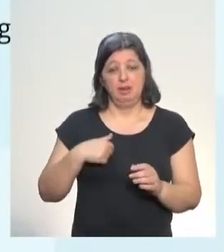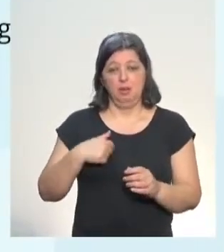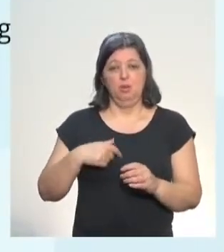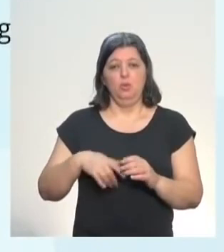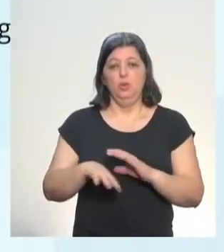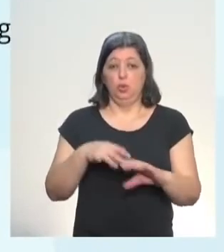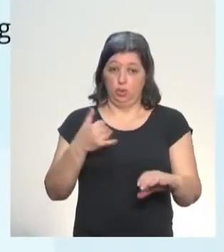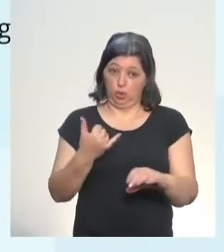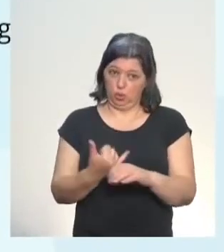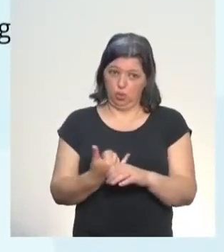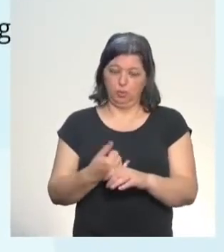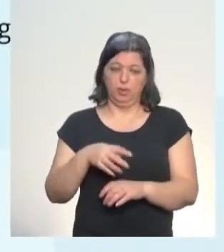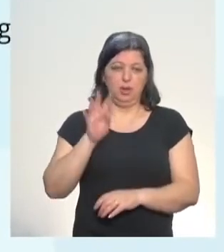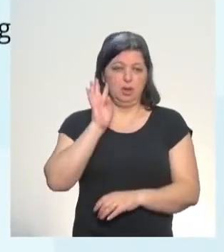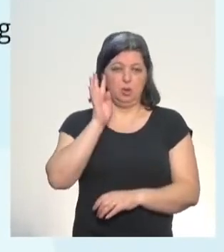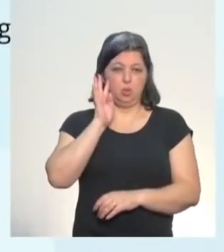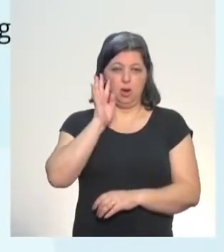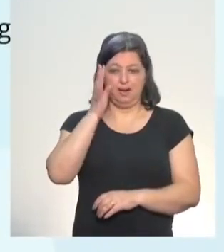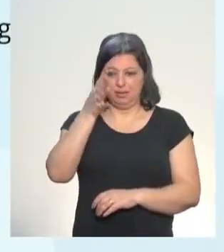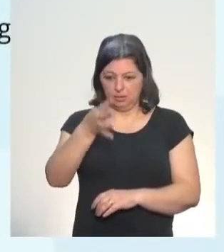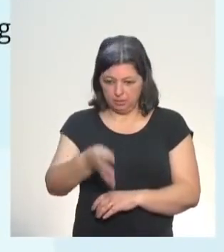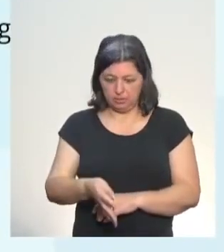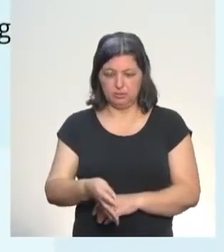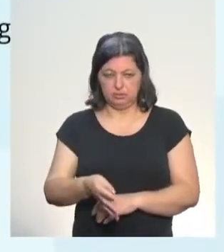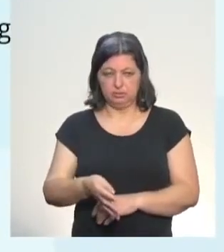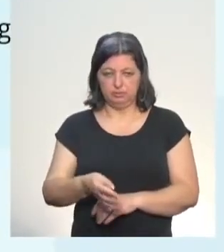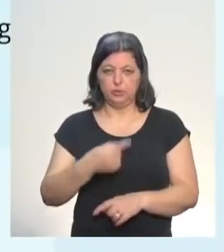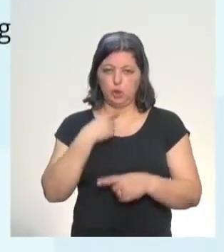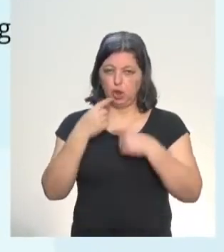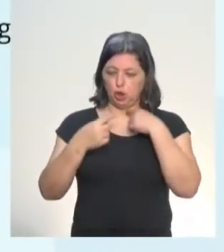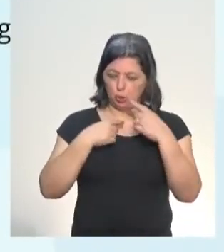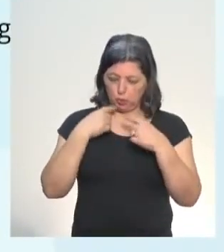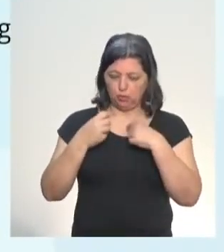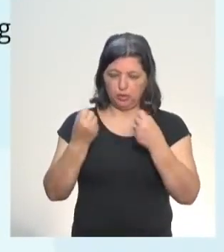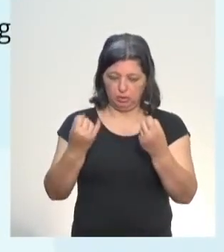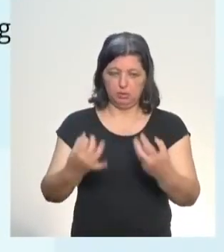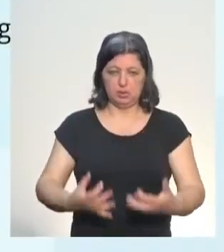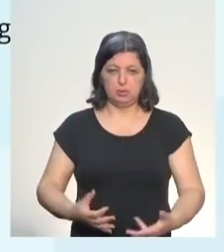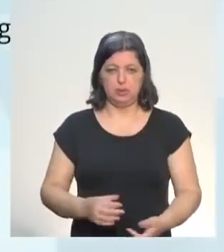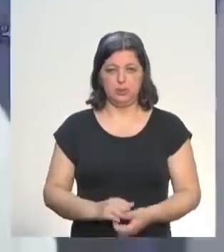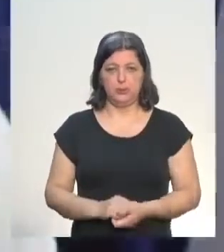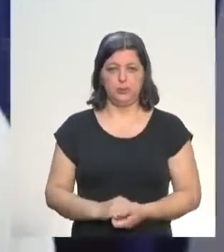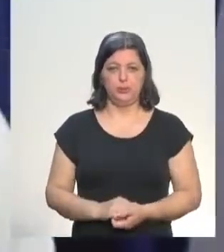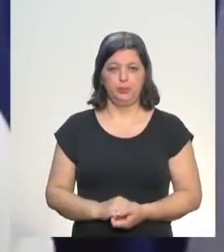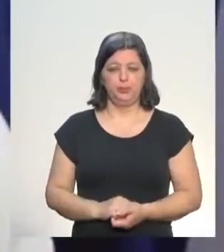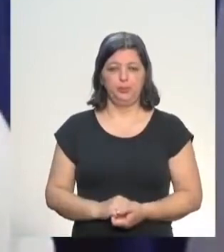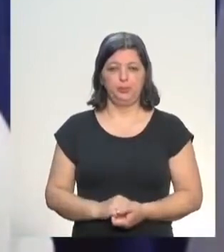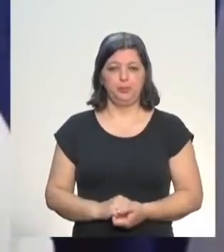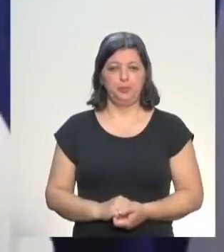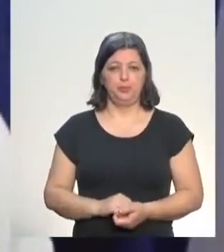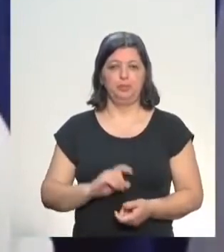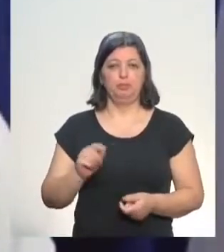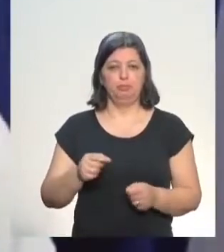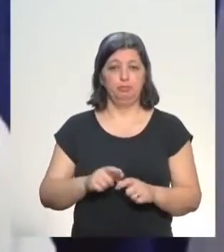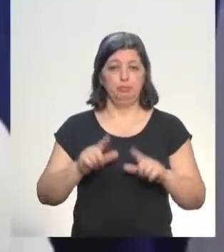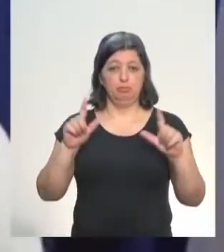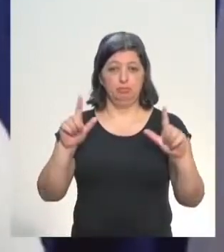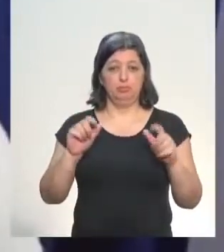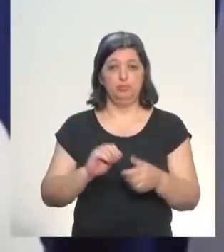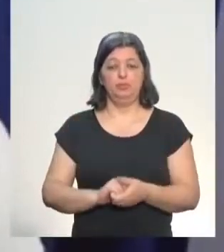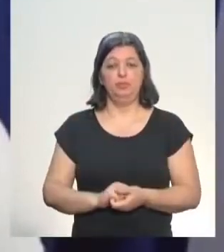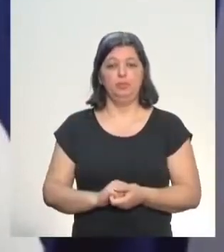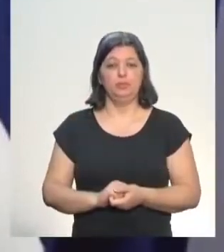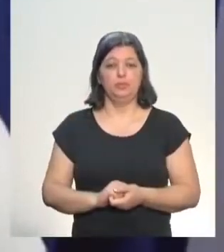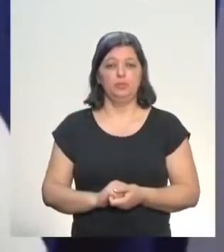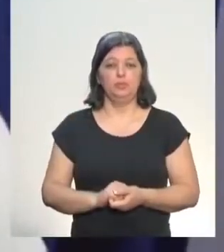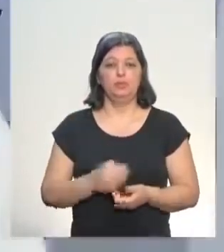Toda quarta-feira eu entro e tiro dúvidas de quem deixa pergunta nos comentários. E aí a gente vai aparecer as habilidades aí da aula que a gente